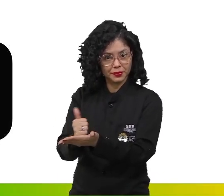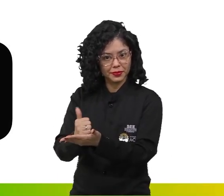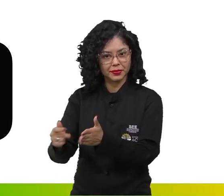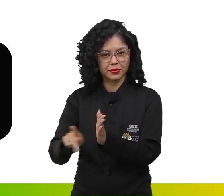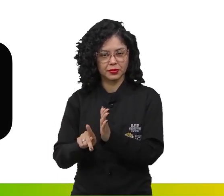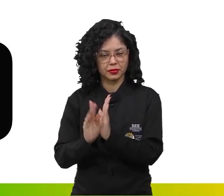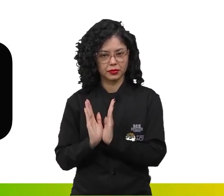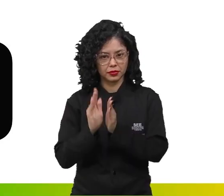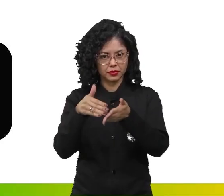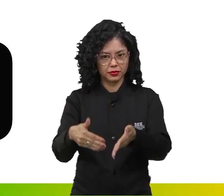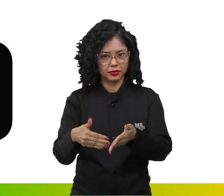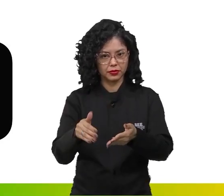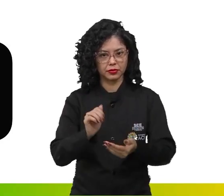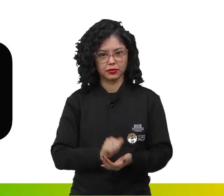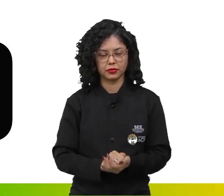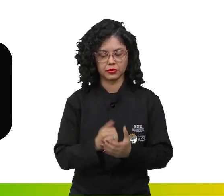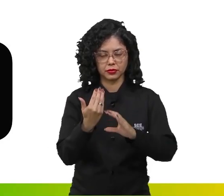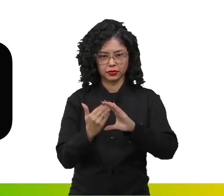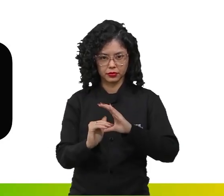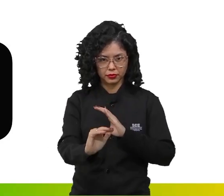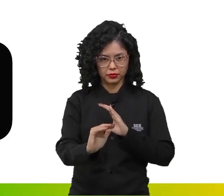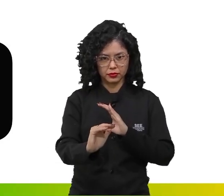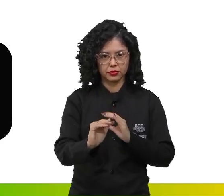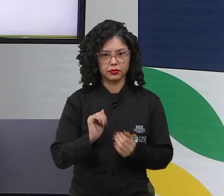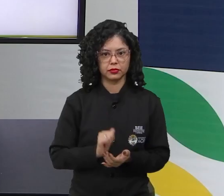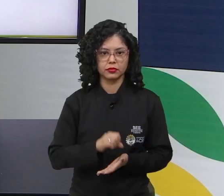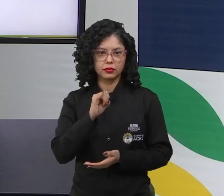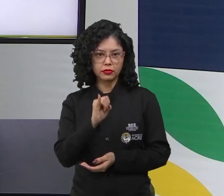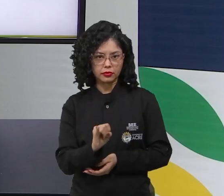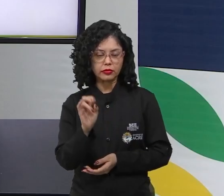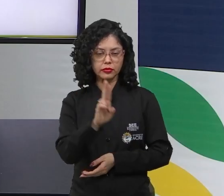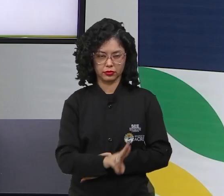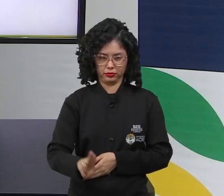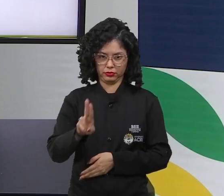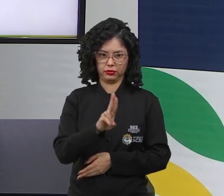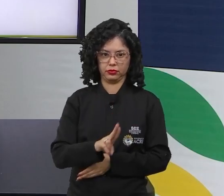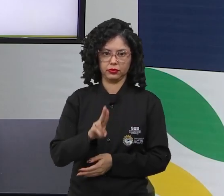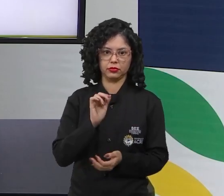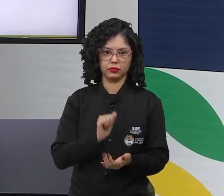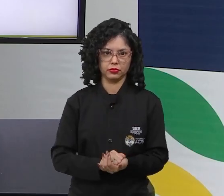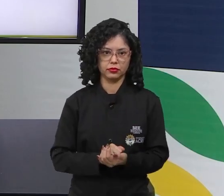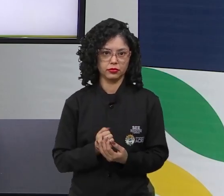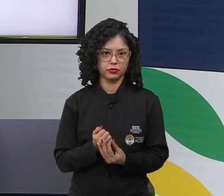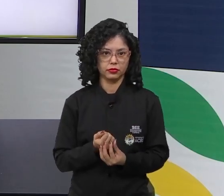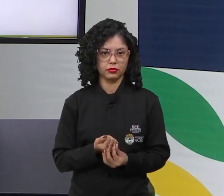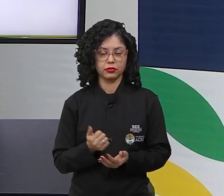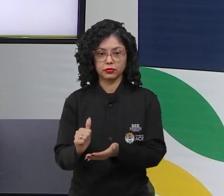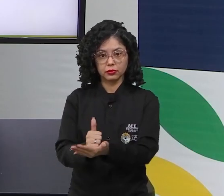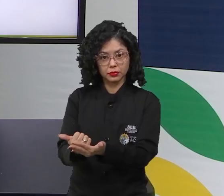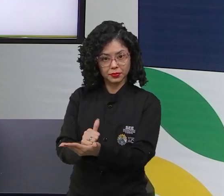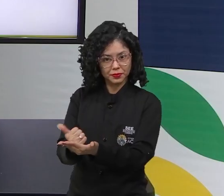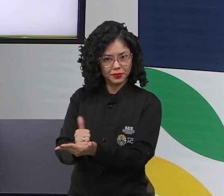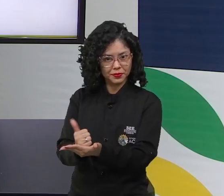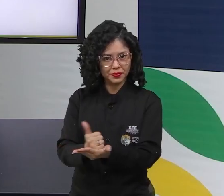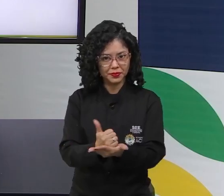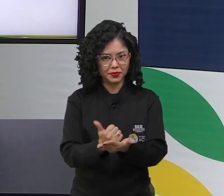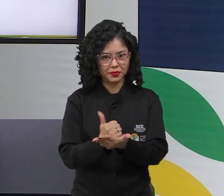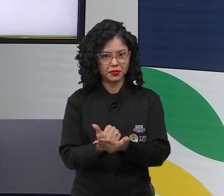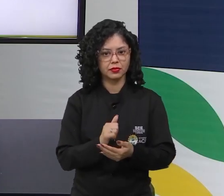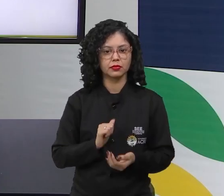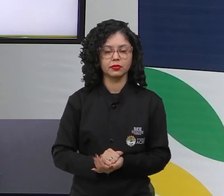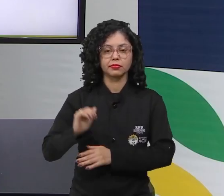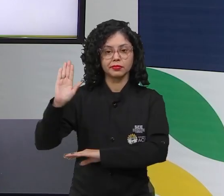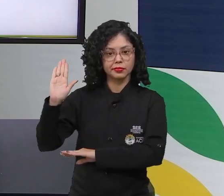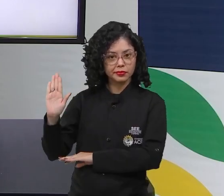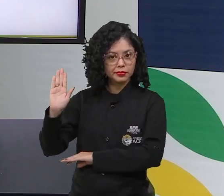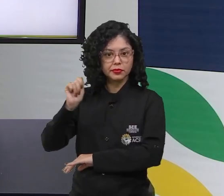com objetivo publicitário. Ou seja, se utiliza aí, pessoal, jogos para fazer uma